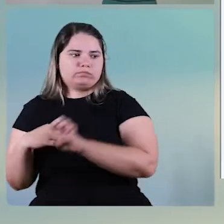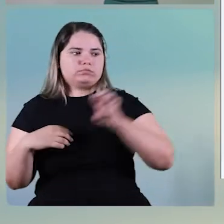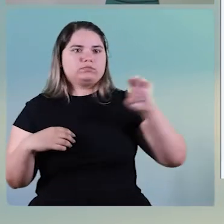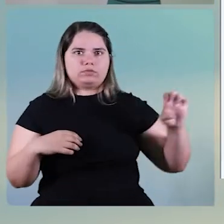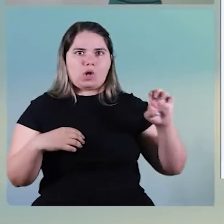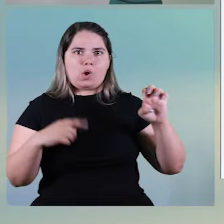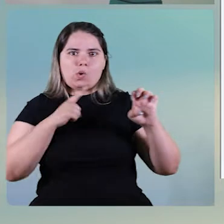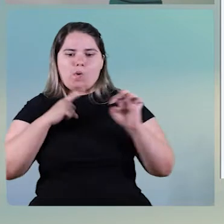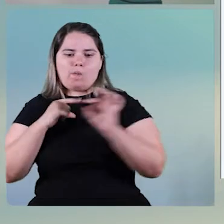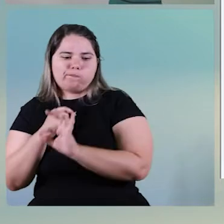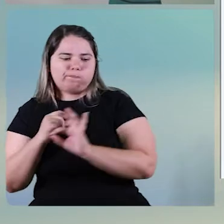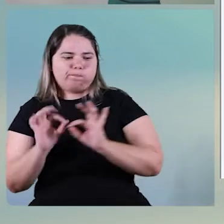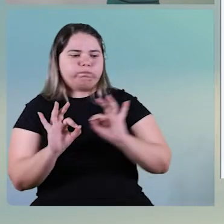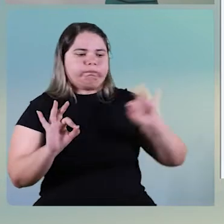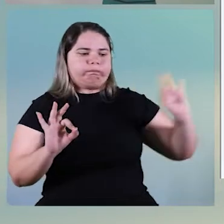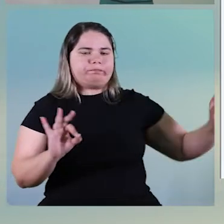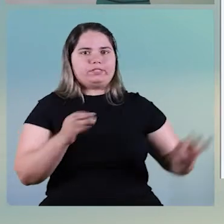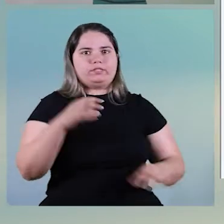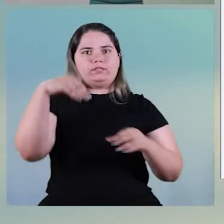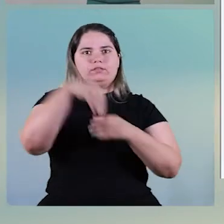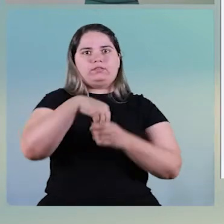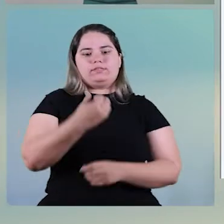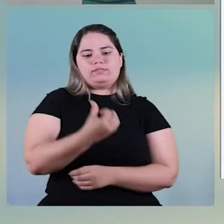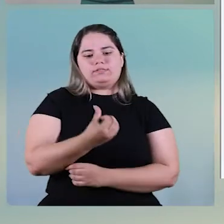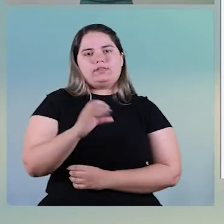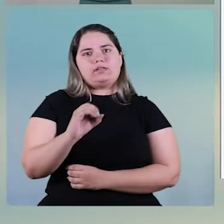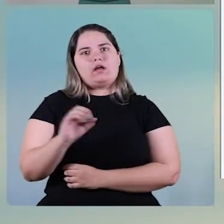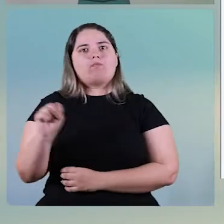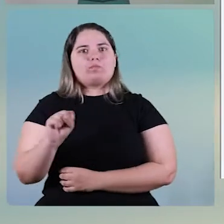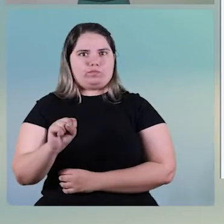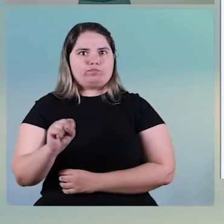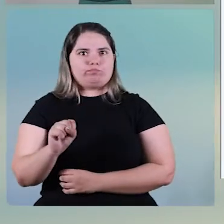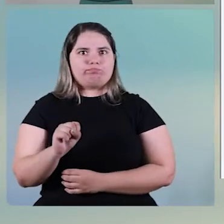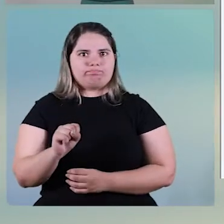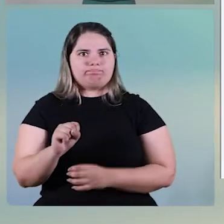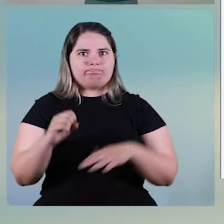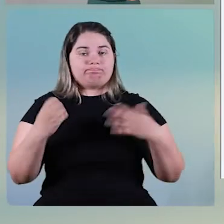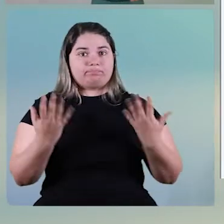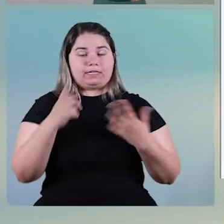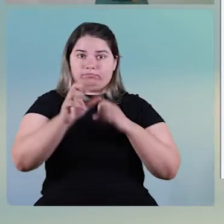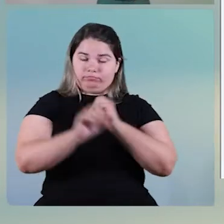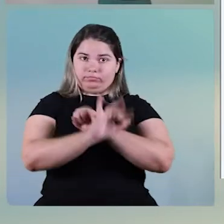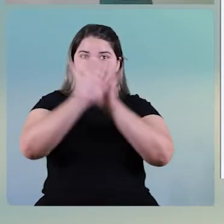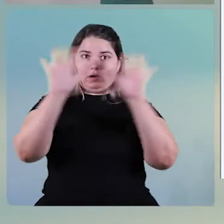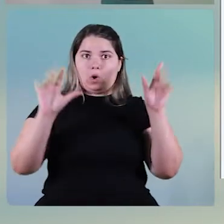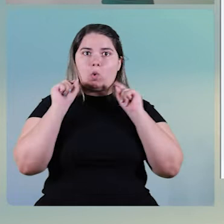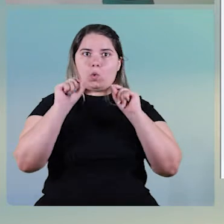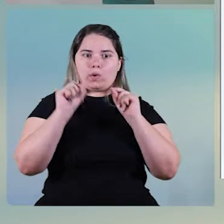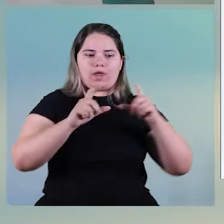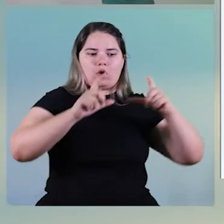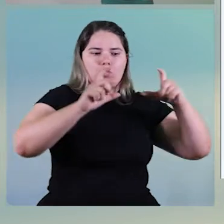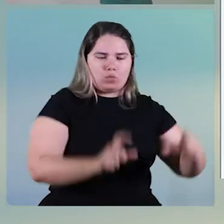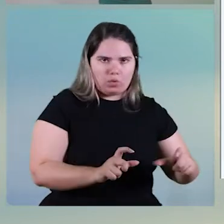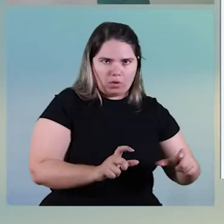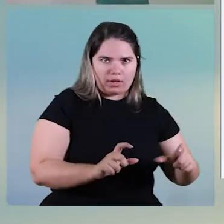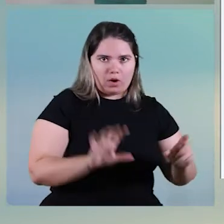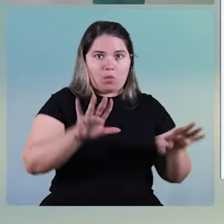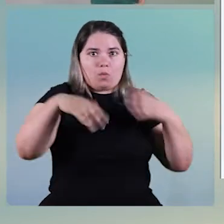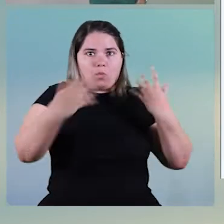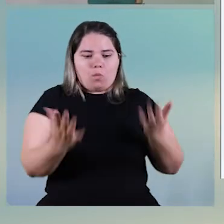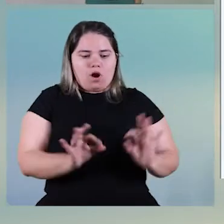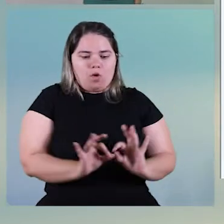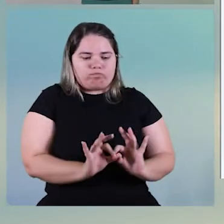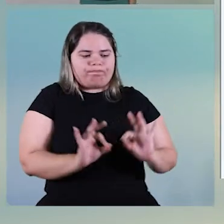bem diferente, né? Ficou bem claro o que é posição, o que é deslocamento e o que é espaço percorrido